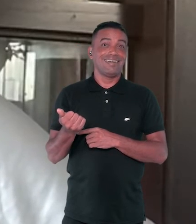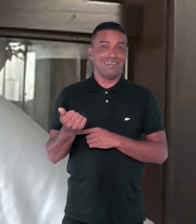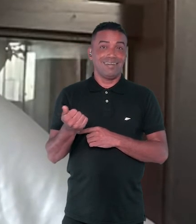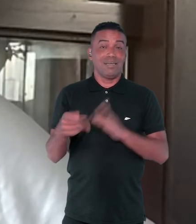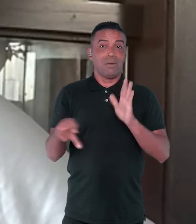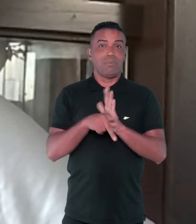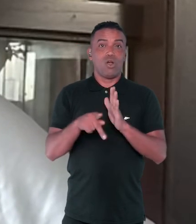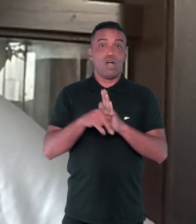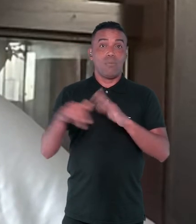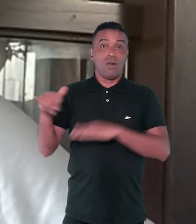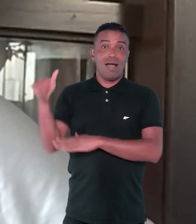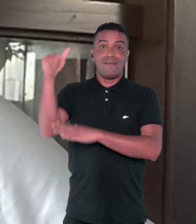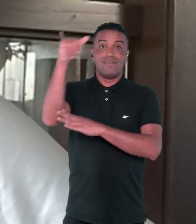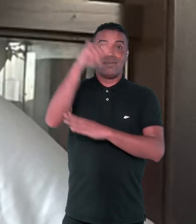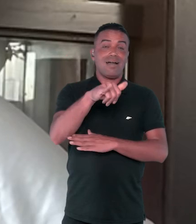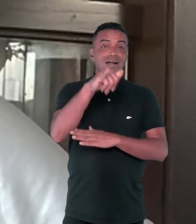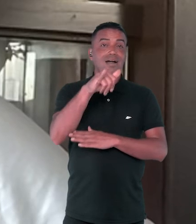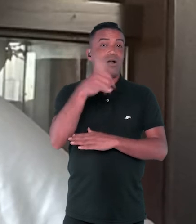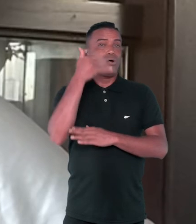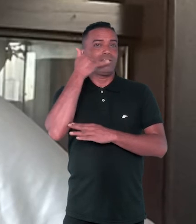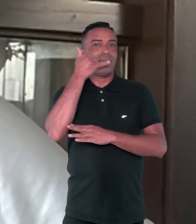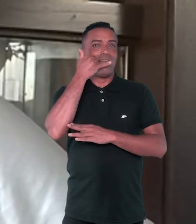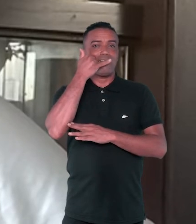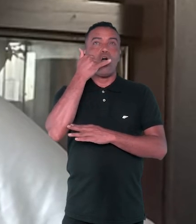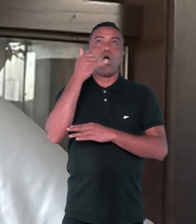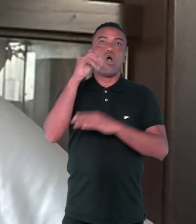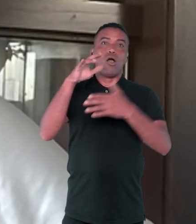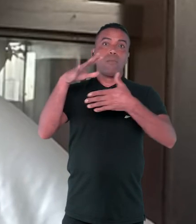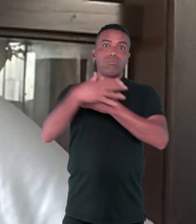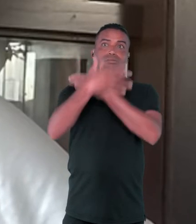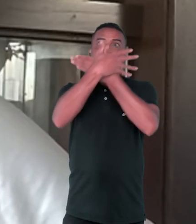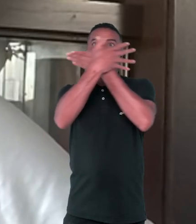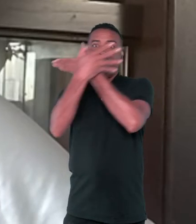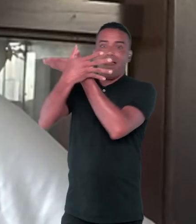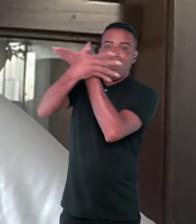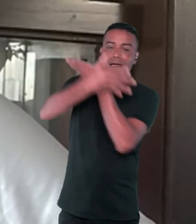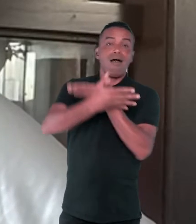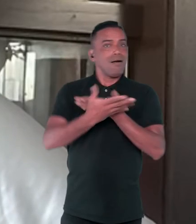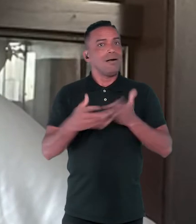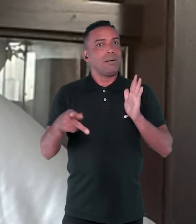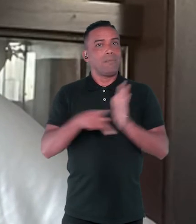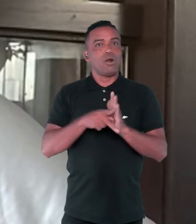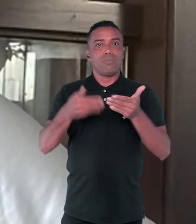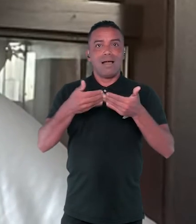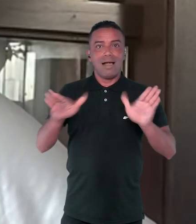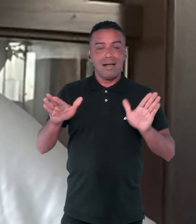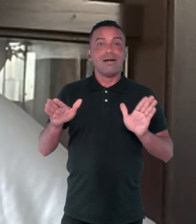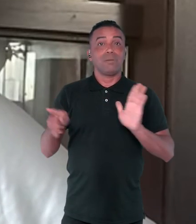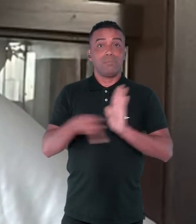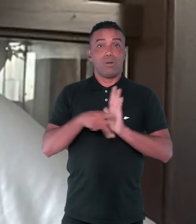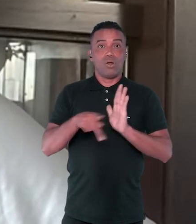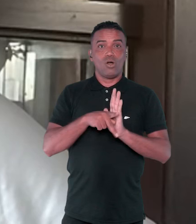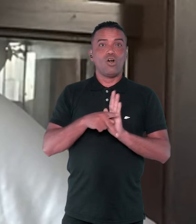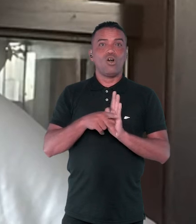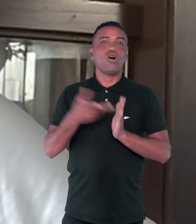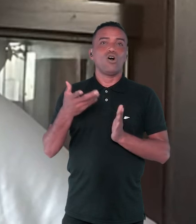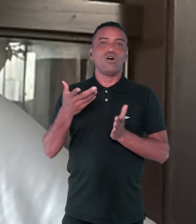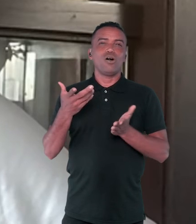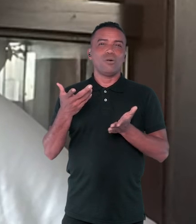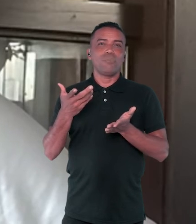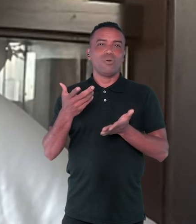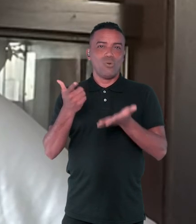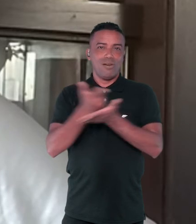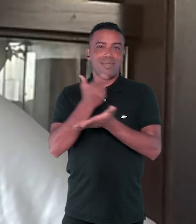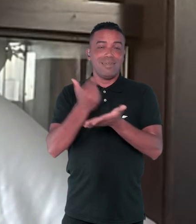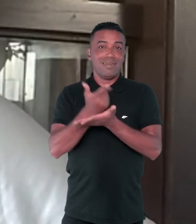e a cobertura que fiz de dentro do avião, com o telefone via satélite, tudo que inicia o livro, o manual de